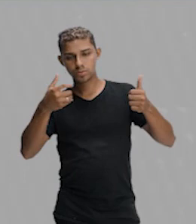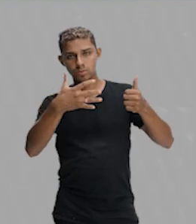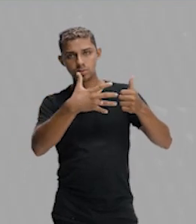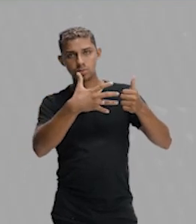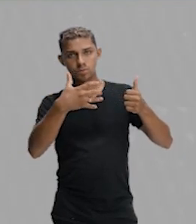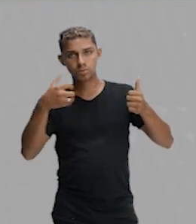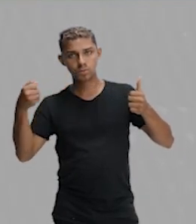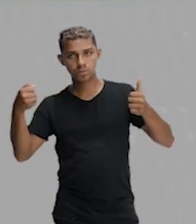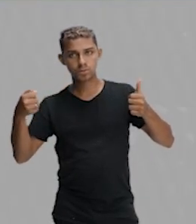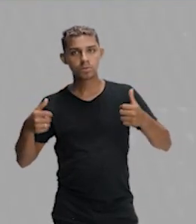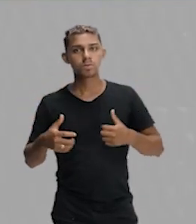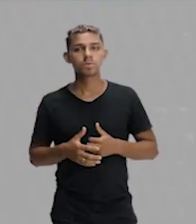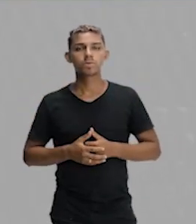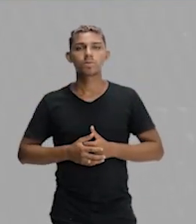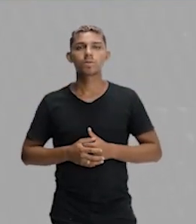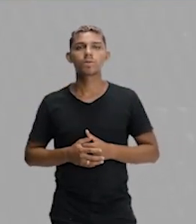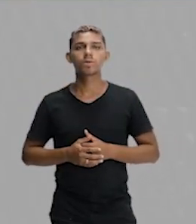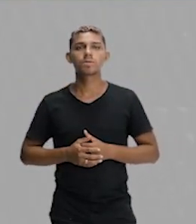seguinte,